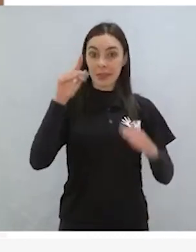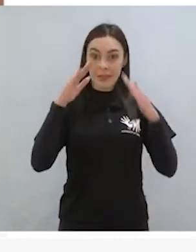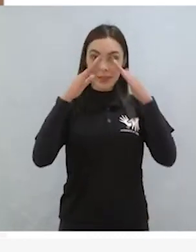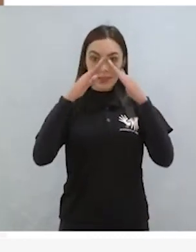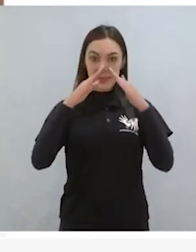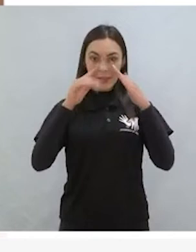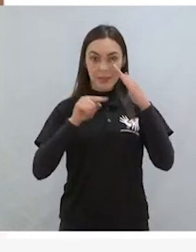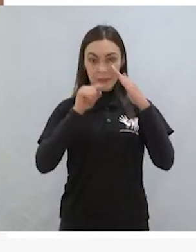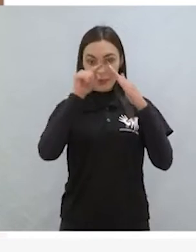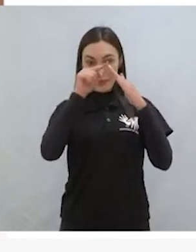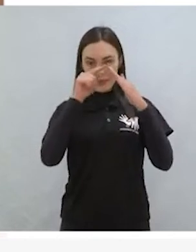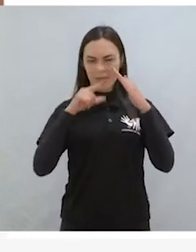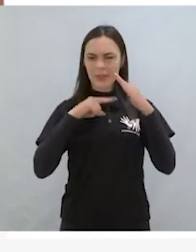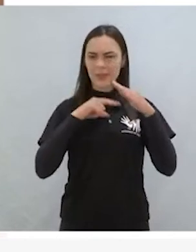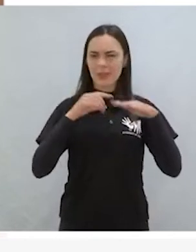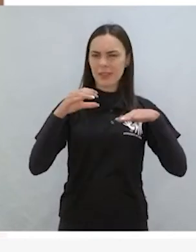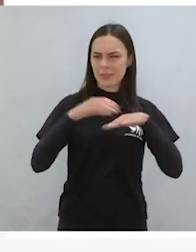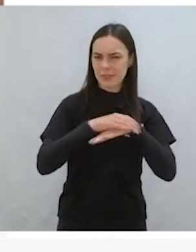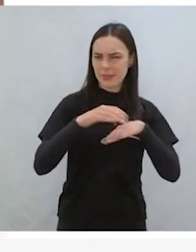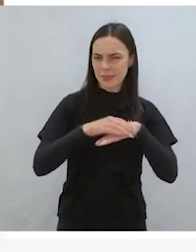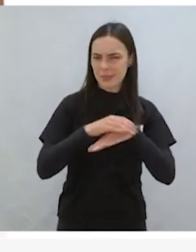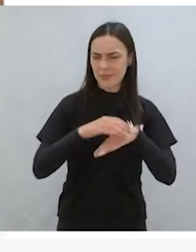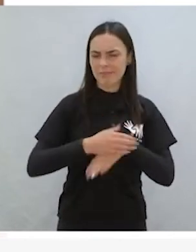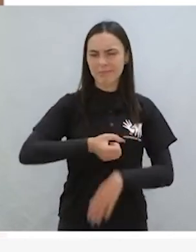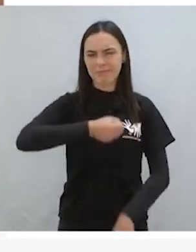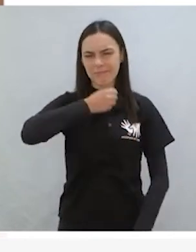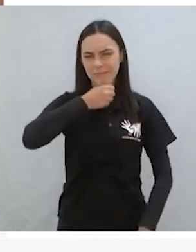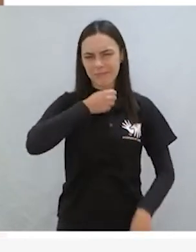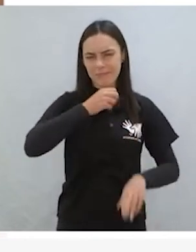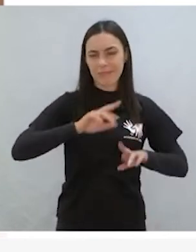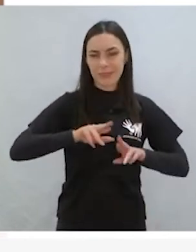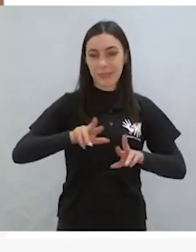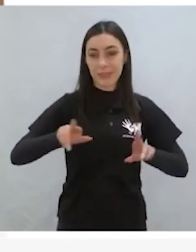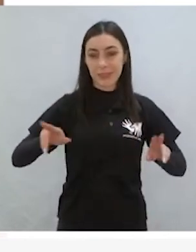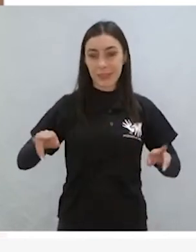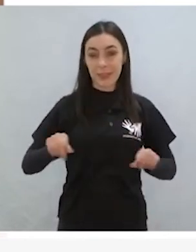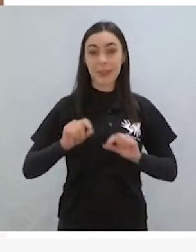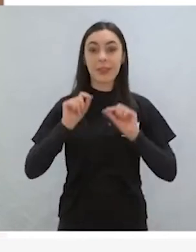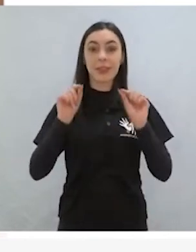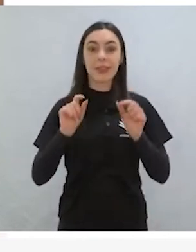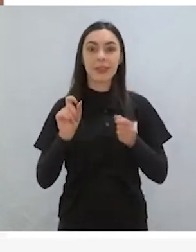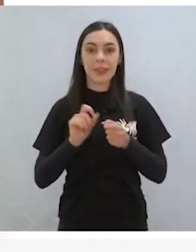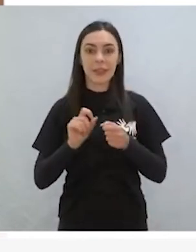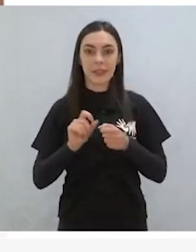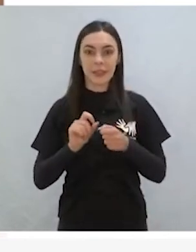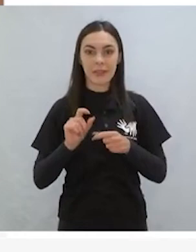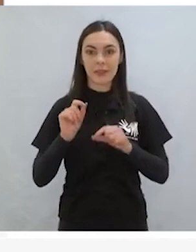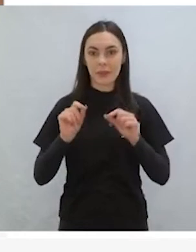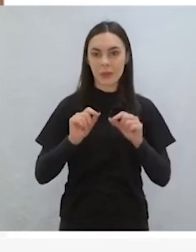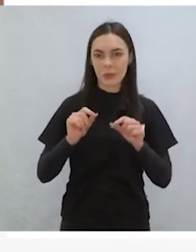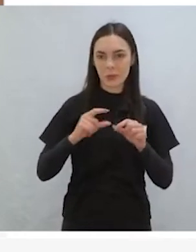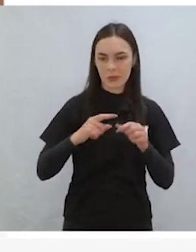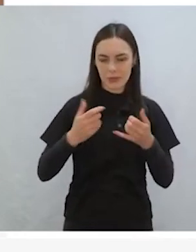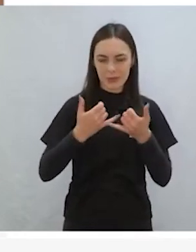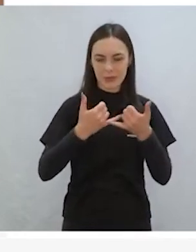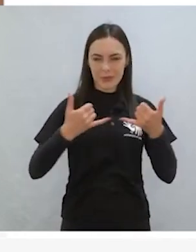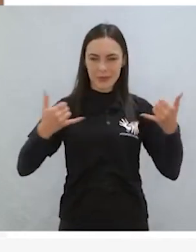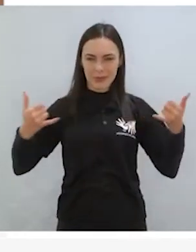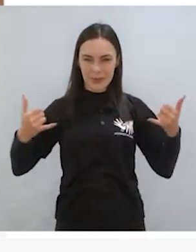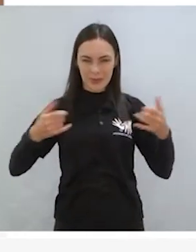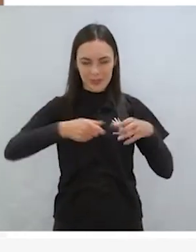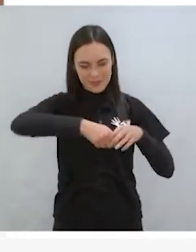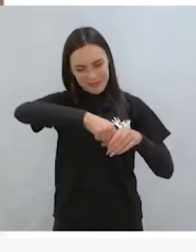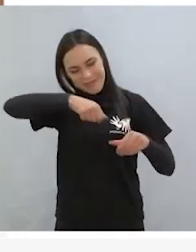no sótão havia muitos sapatos velhos. Cinderela arrancou os cadarços